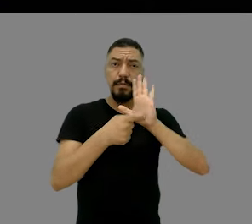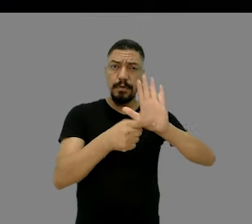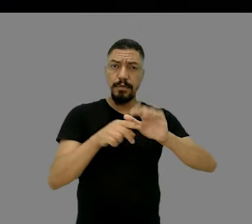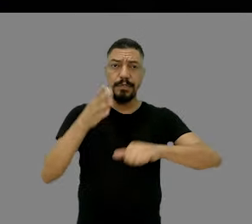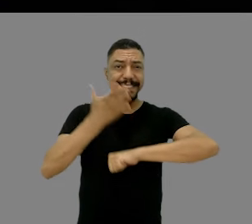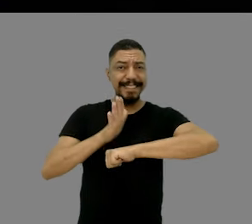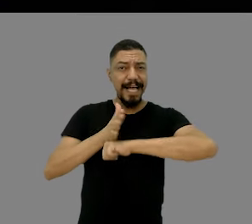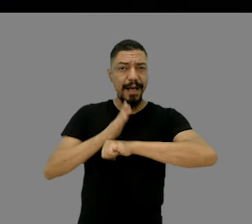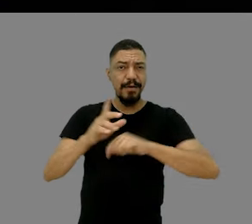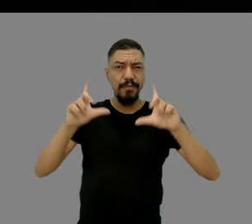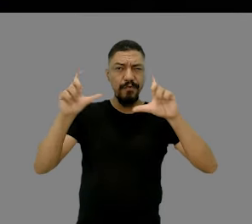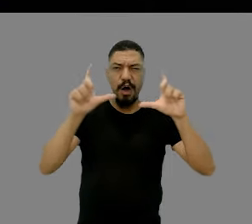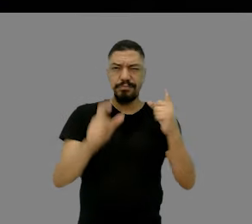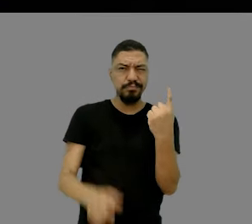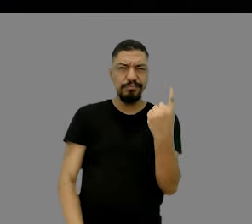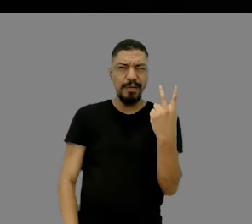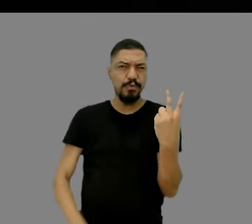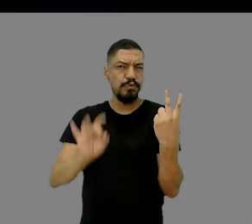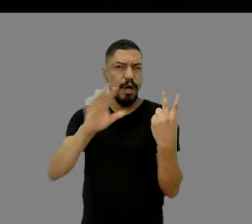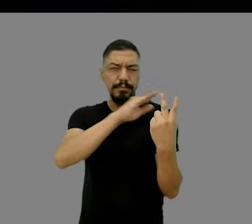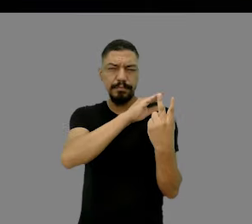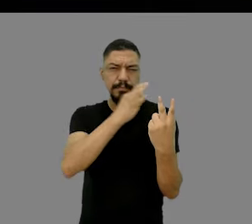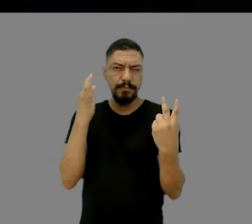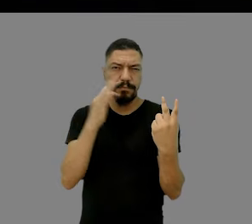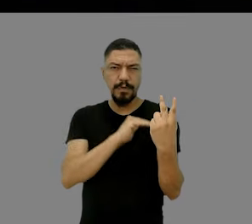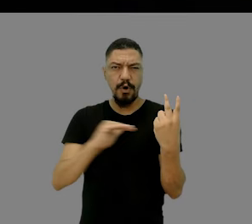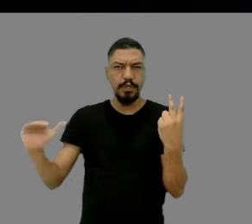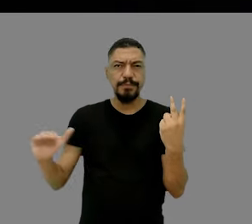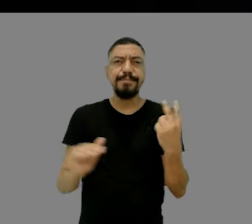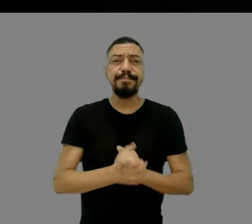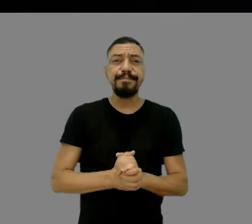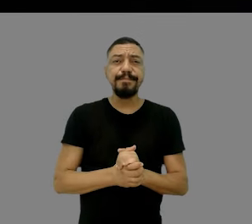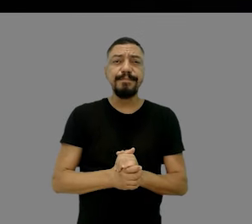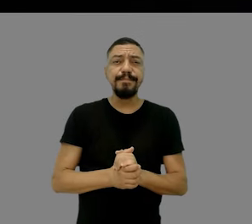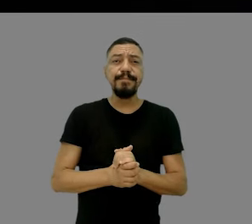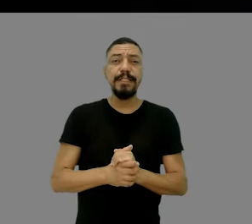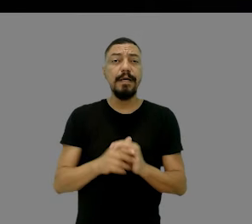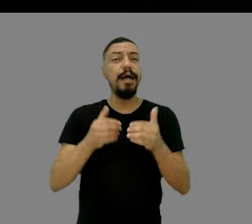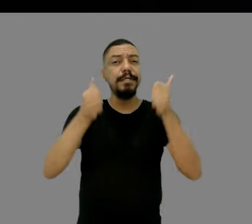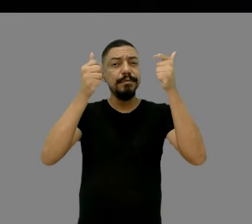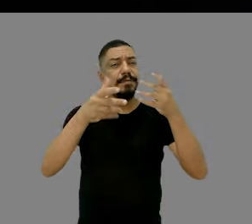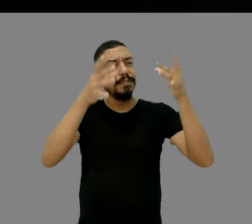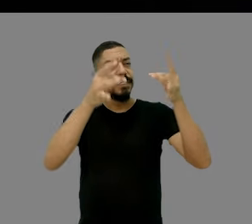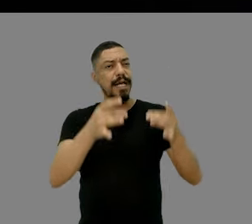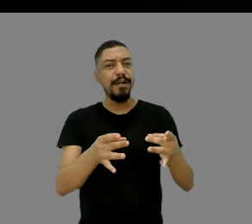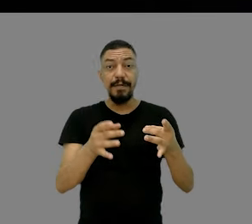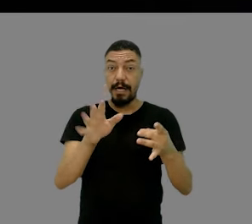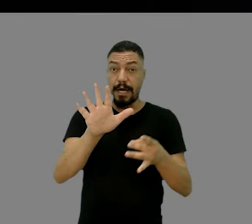vai descrevendo a sua linha. Eu acho que assim, a ideia do relatório é que ele tem que conter esse corpo